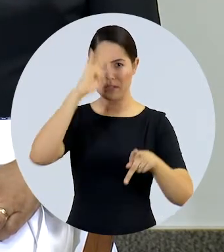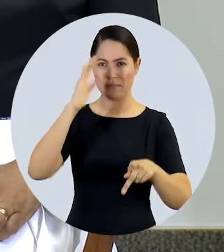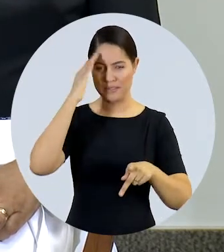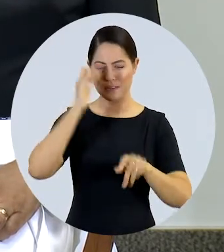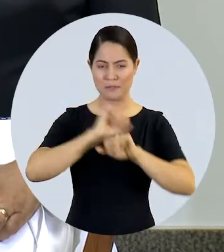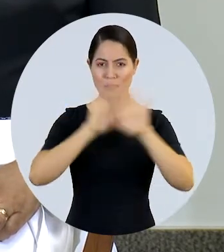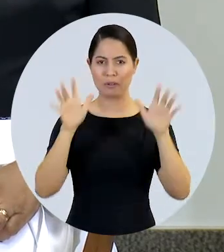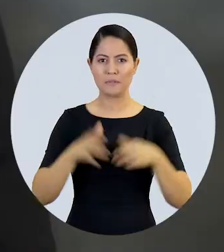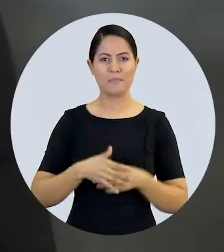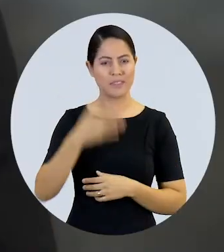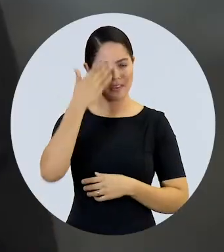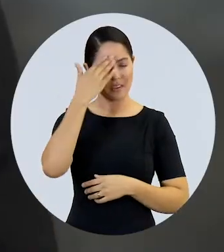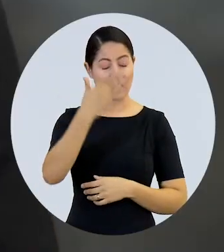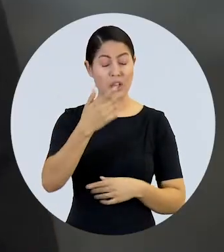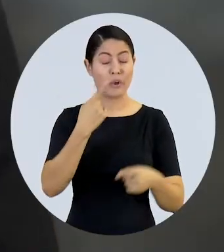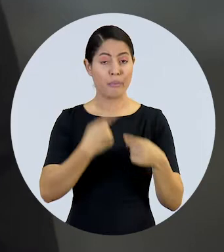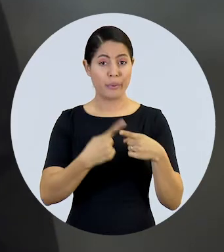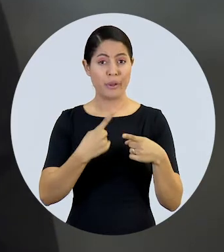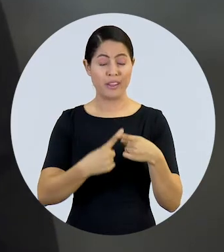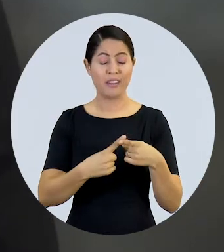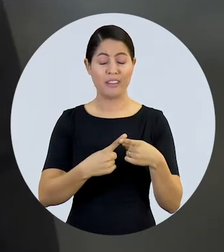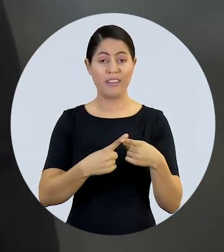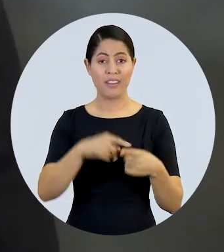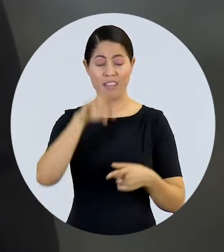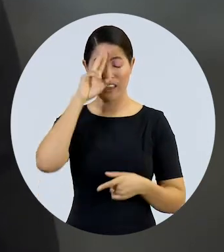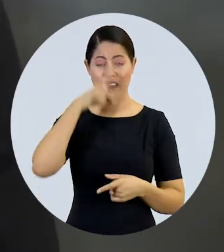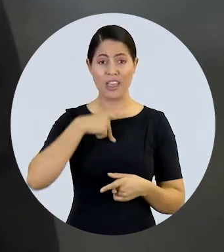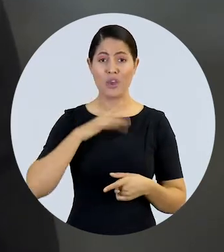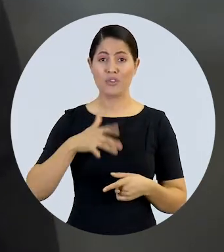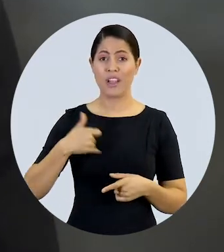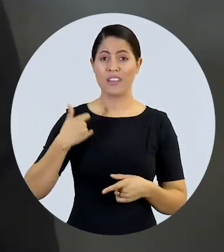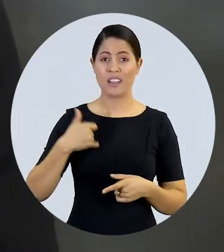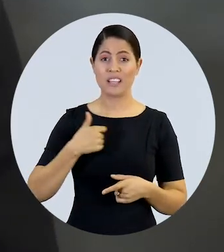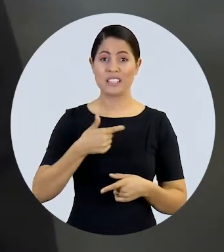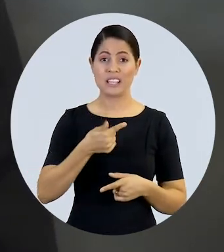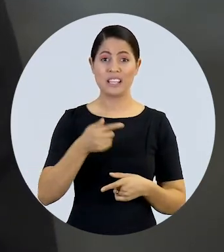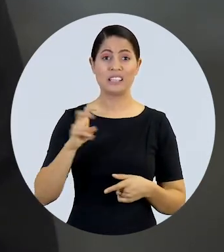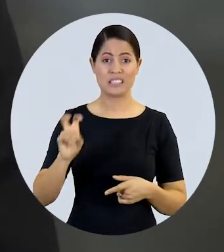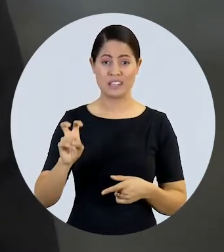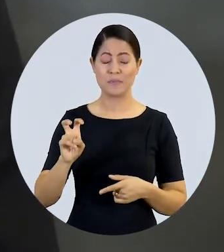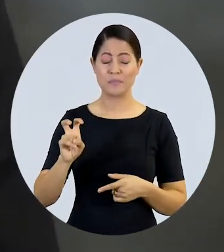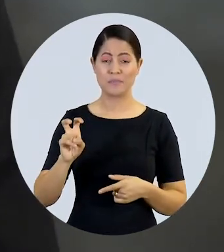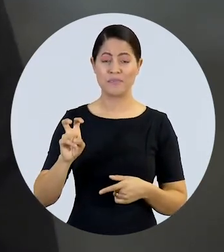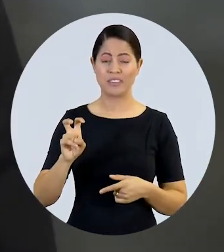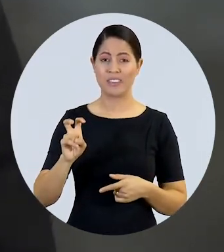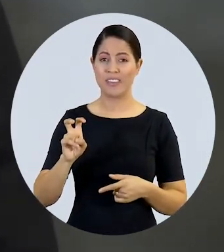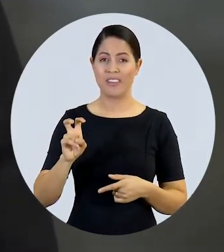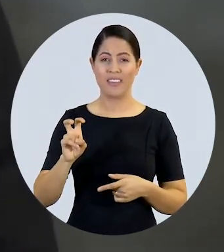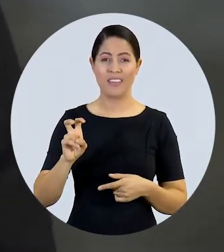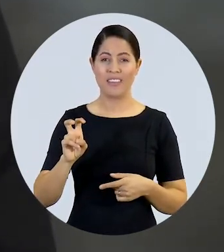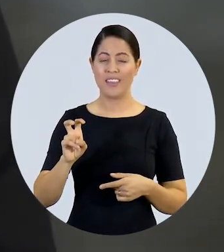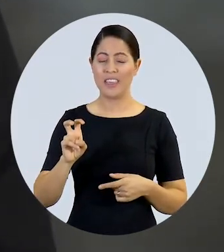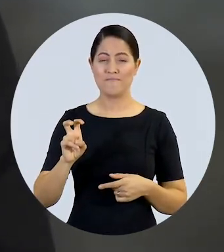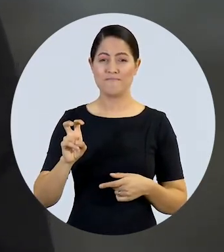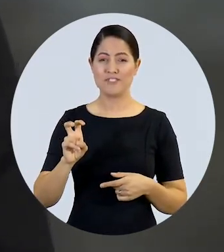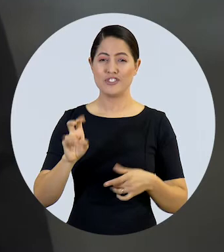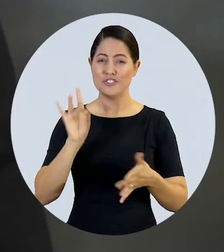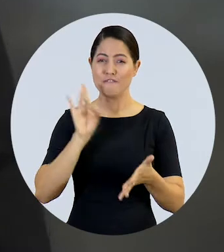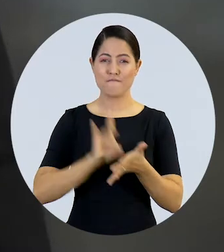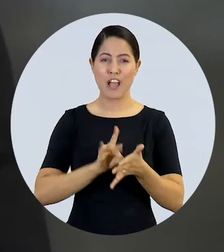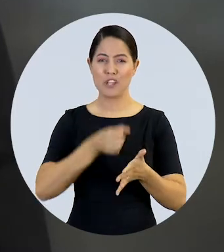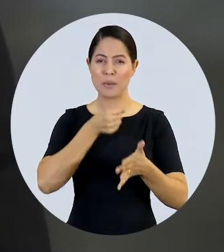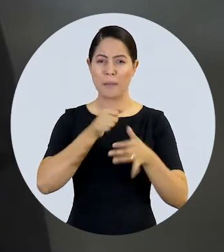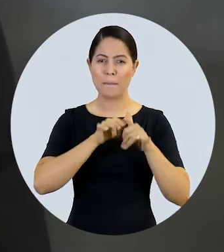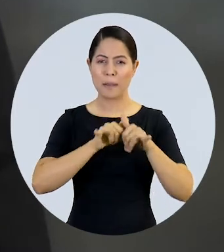da sociedade brasileira. Quem agradece sou eu, até porque eu estou com 75 anos e pouquíssimas vezes eu